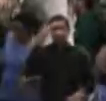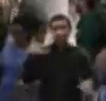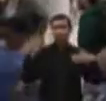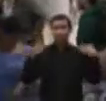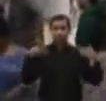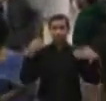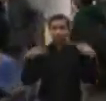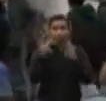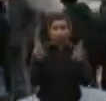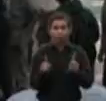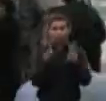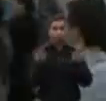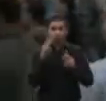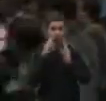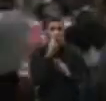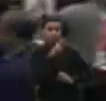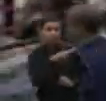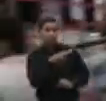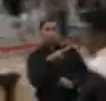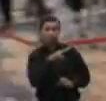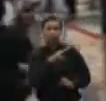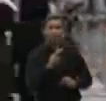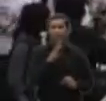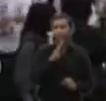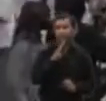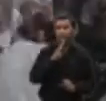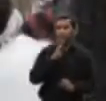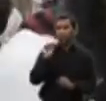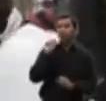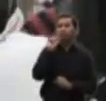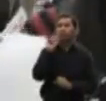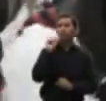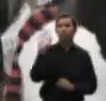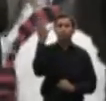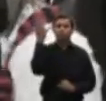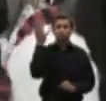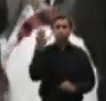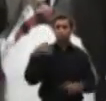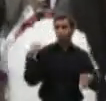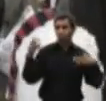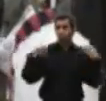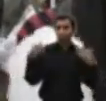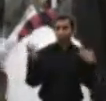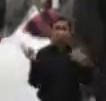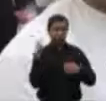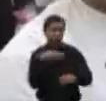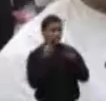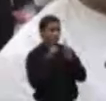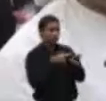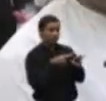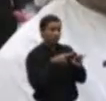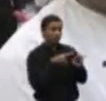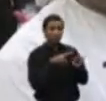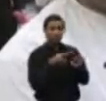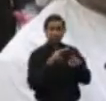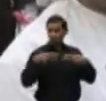estavam passando iam se integrando nas atividades dentro da praça. Estava passando e resolvi entrar.